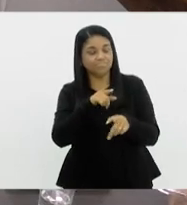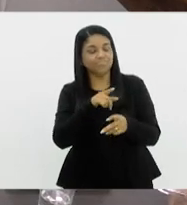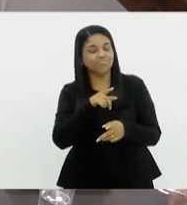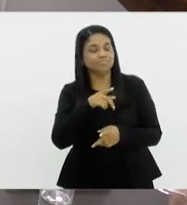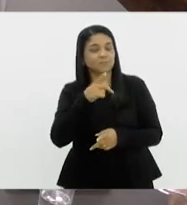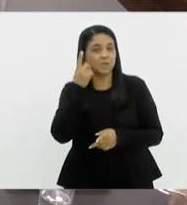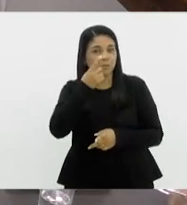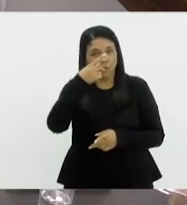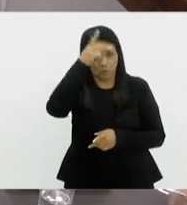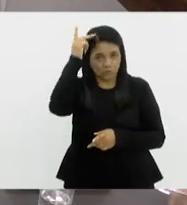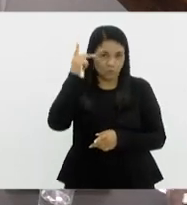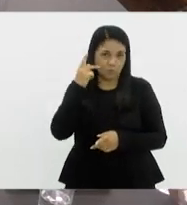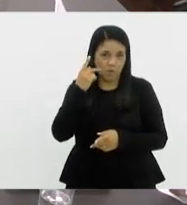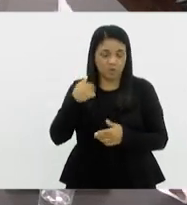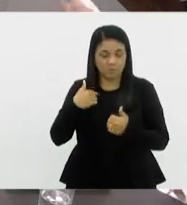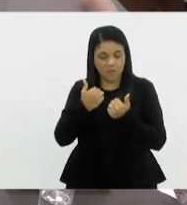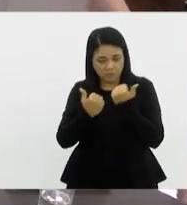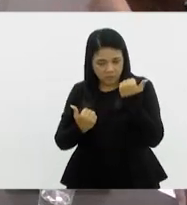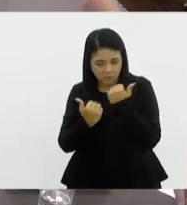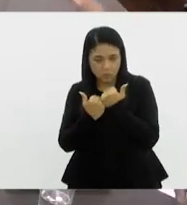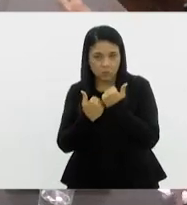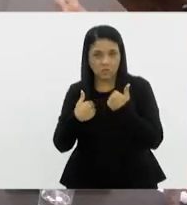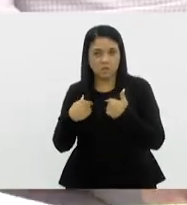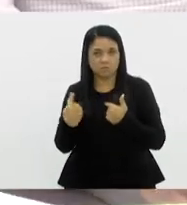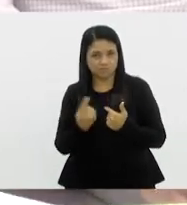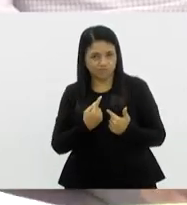Paulo... A nossa assessoria procurou